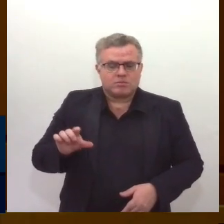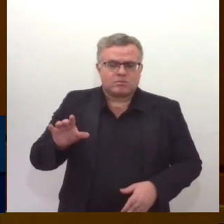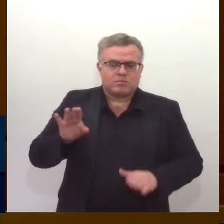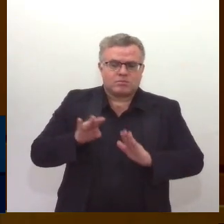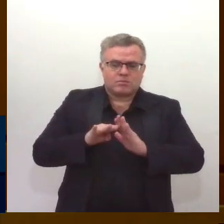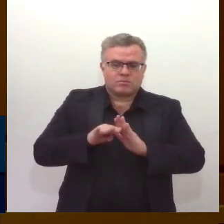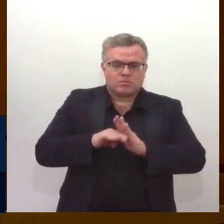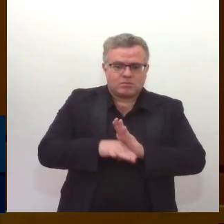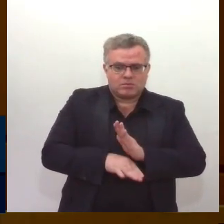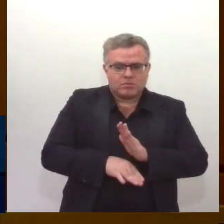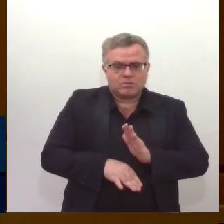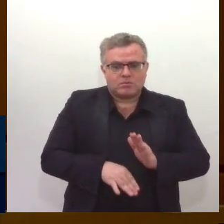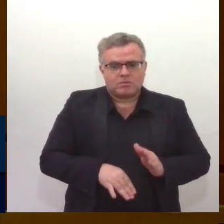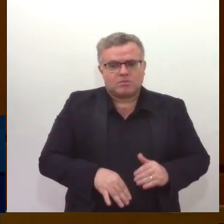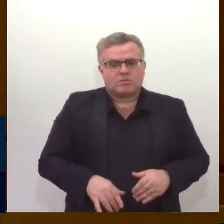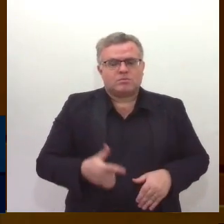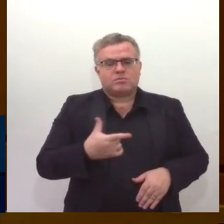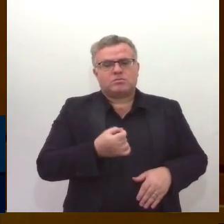2023 para